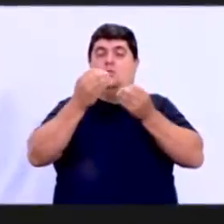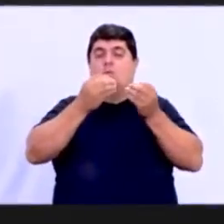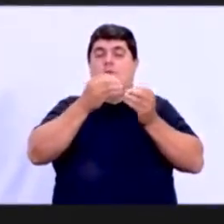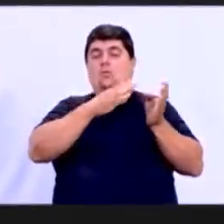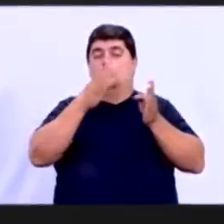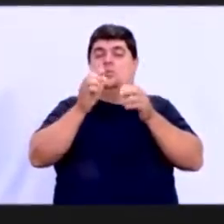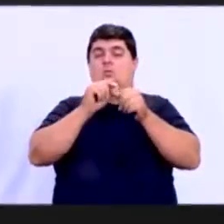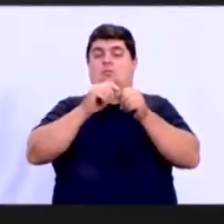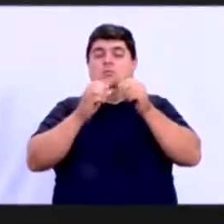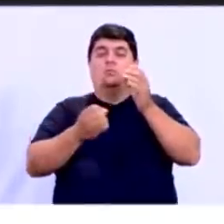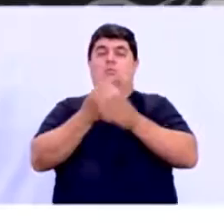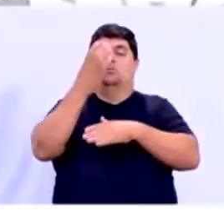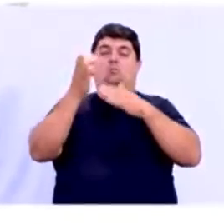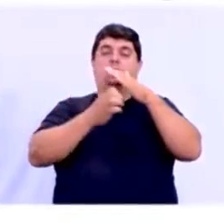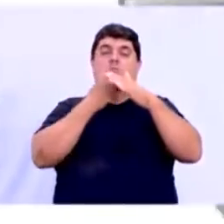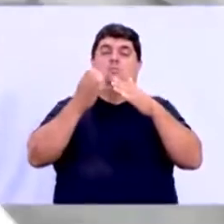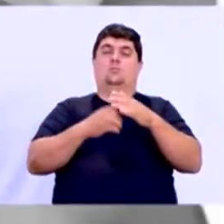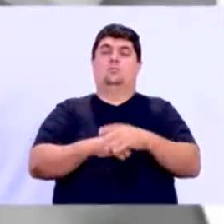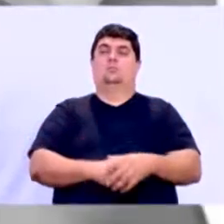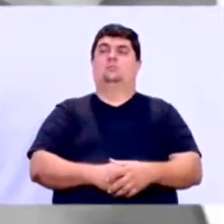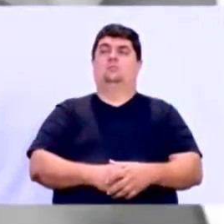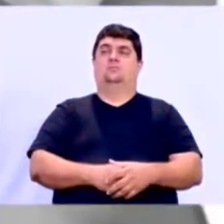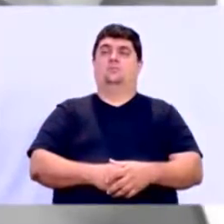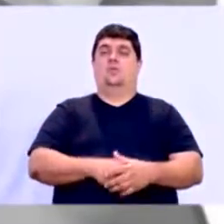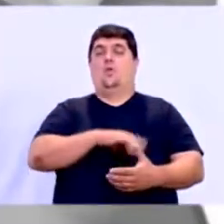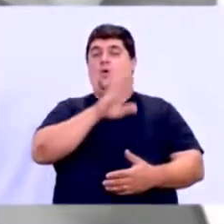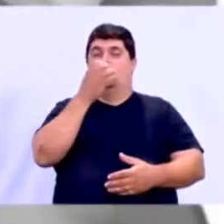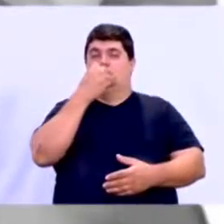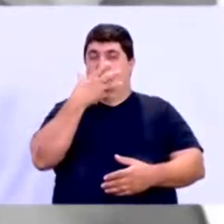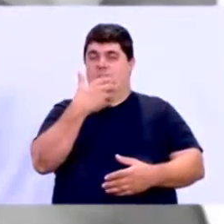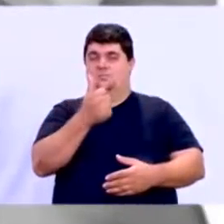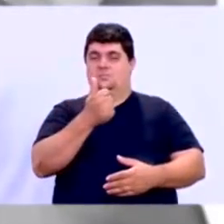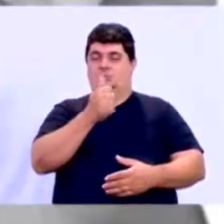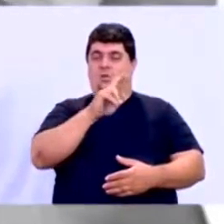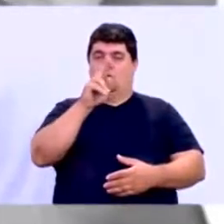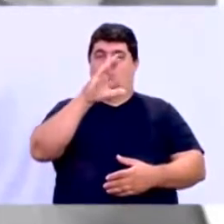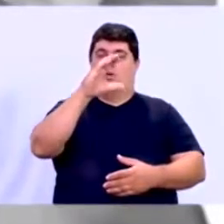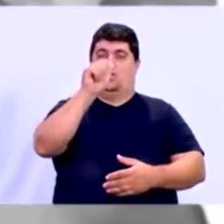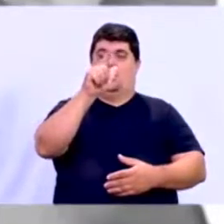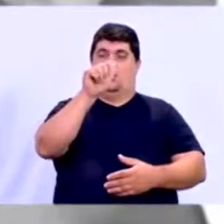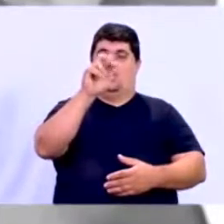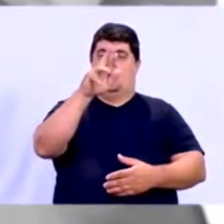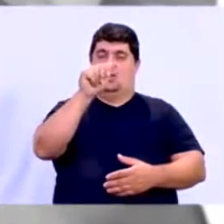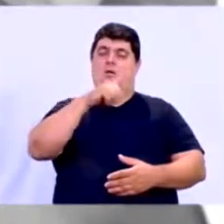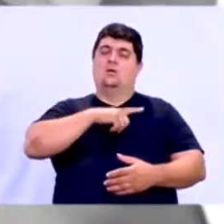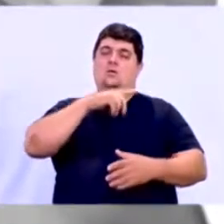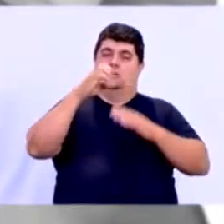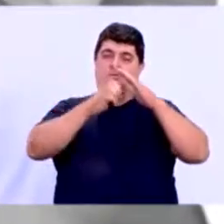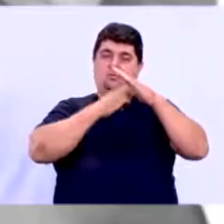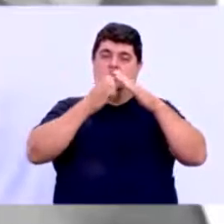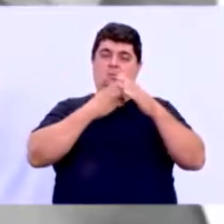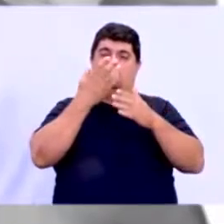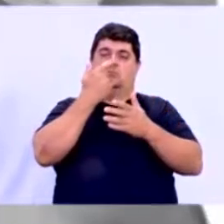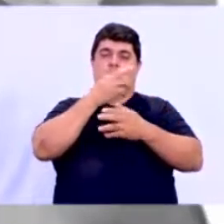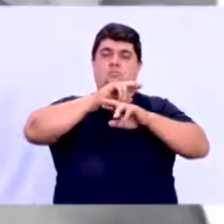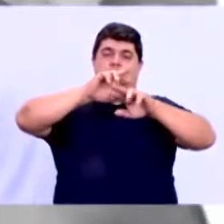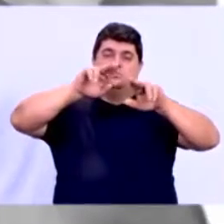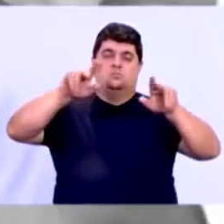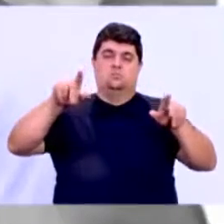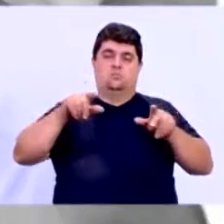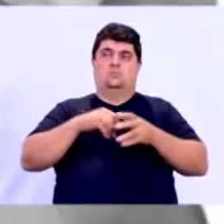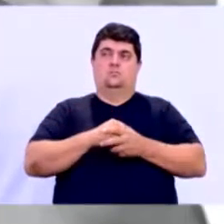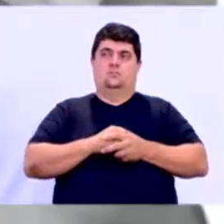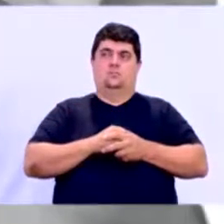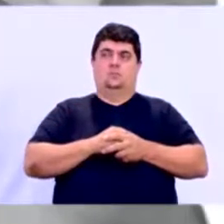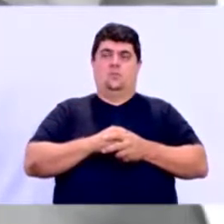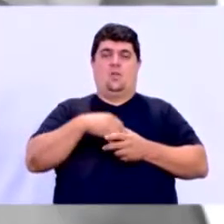sua empresa. Olha só. Oi, tudo bem? Me chamo Clara. Eu tenho uma empresa no ramo alimentício. Olha, para